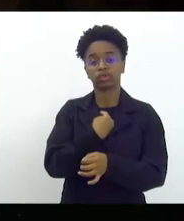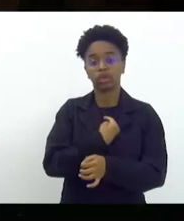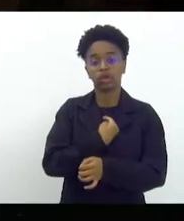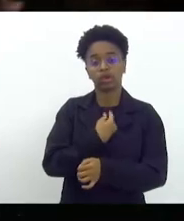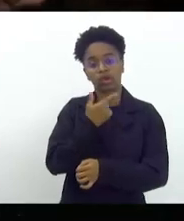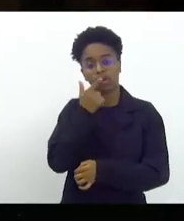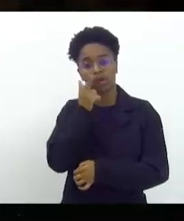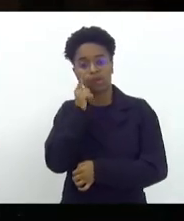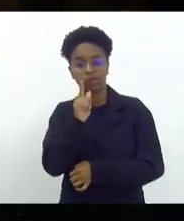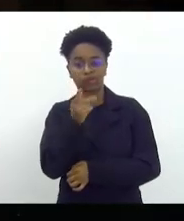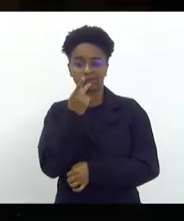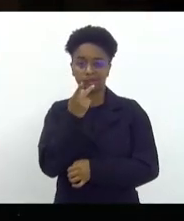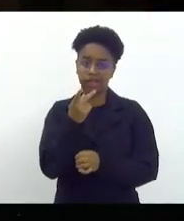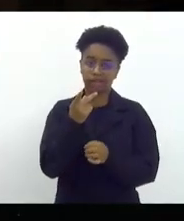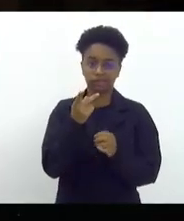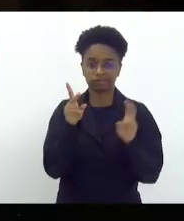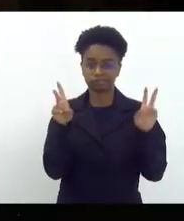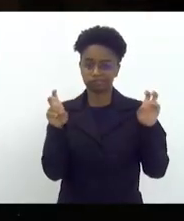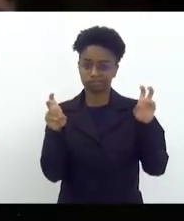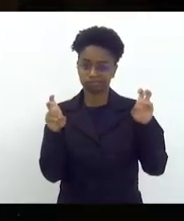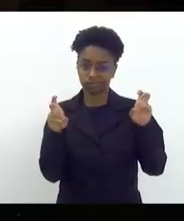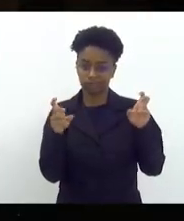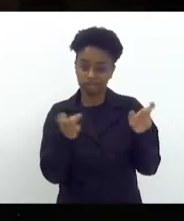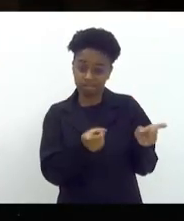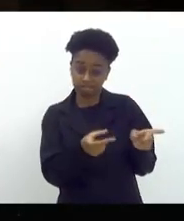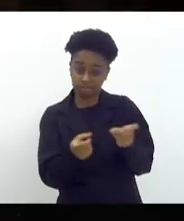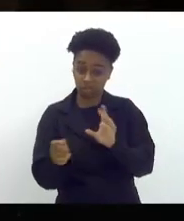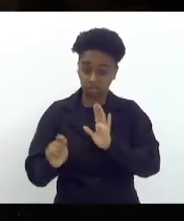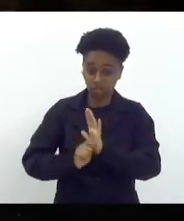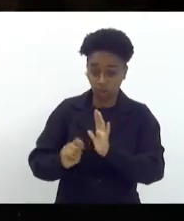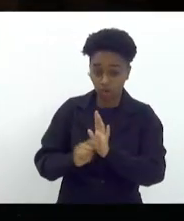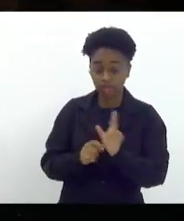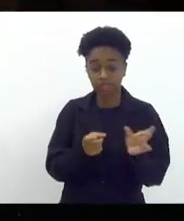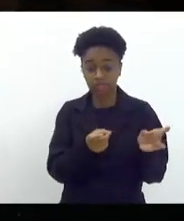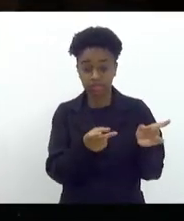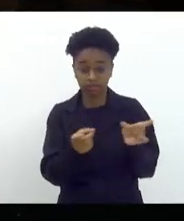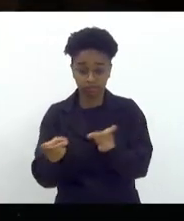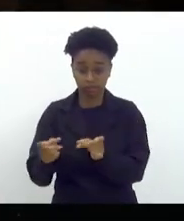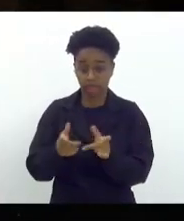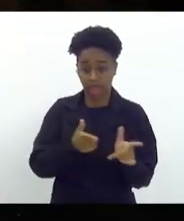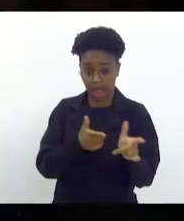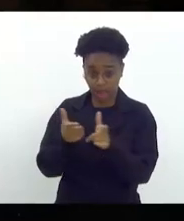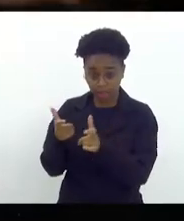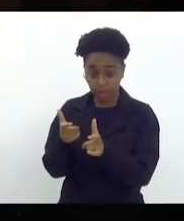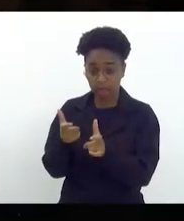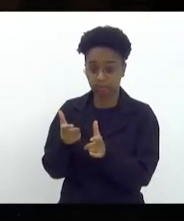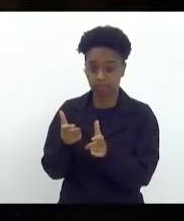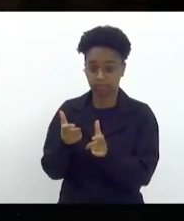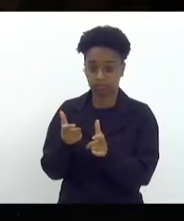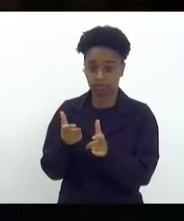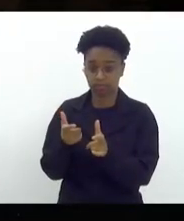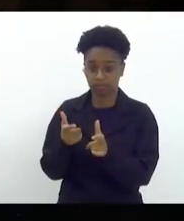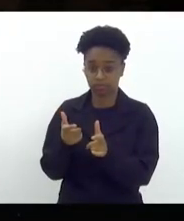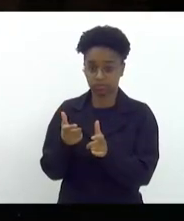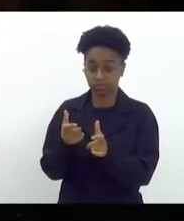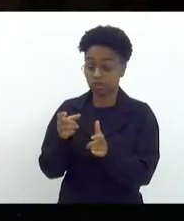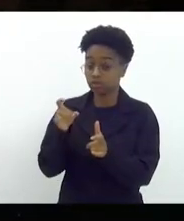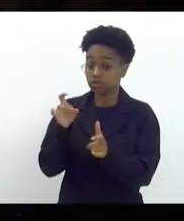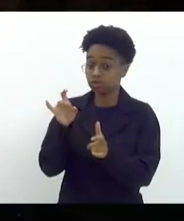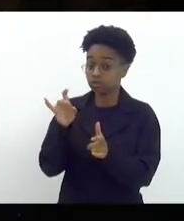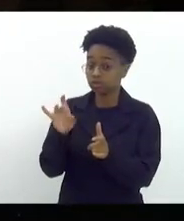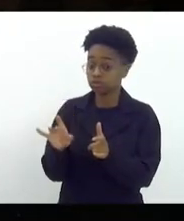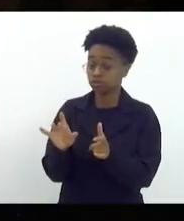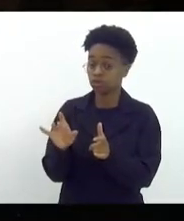aspas nomear tráfico de drogas e tráfico de armas foi somente